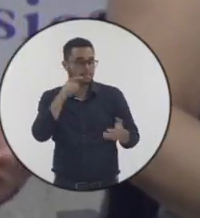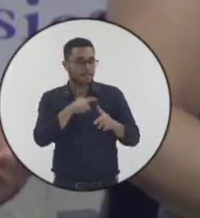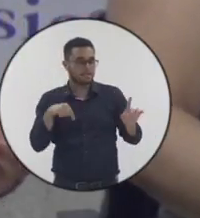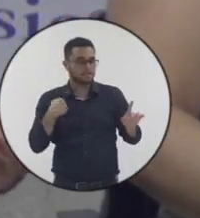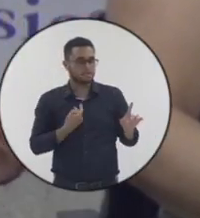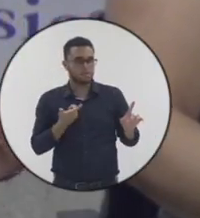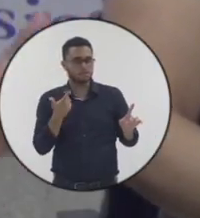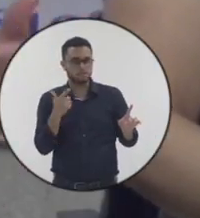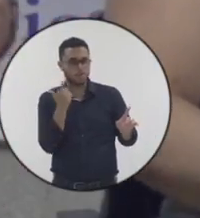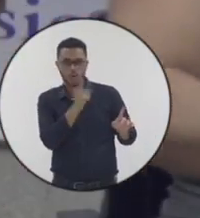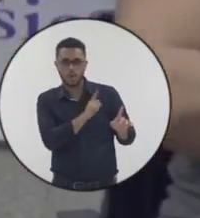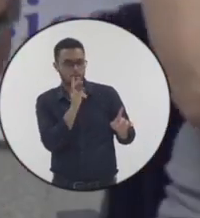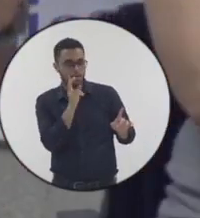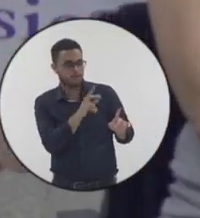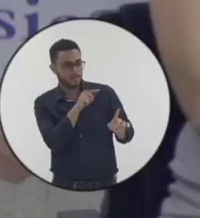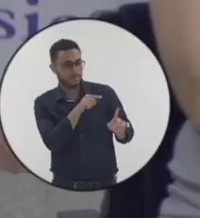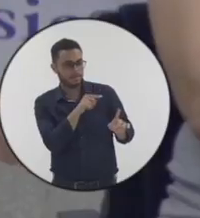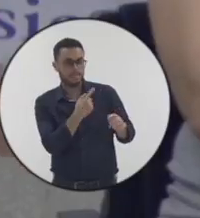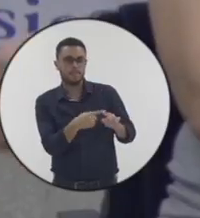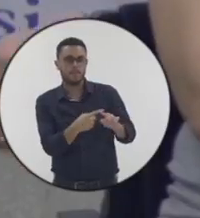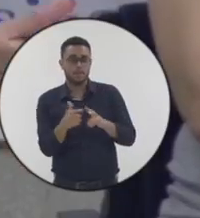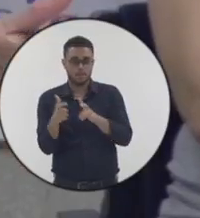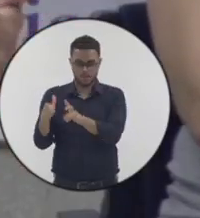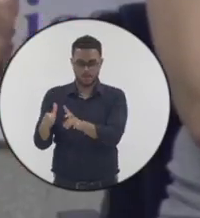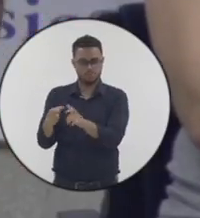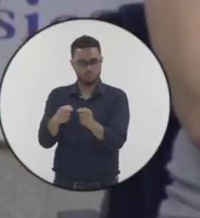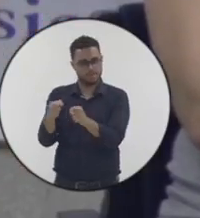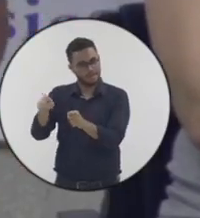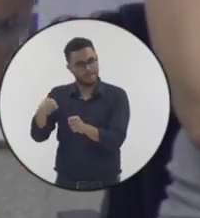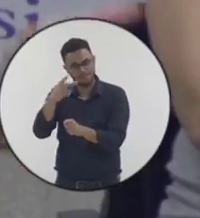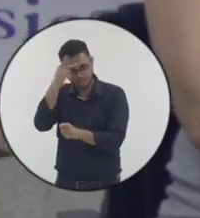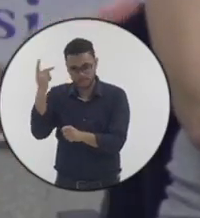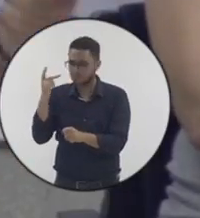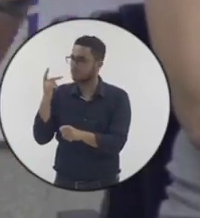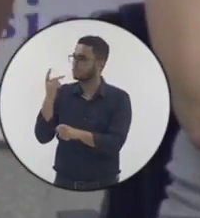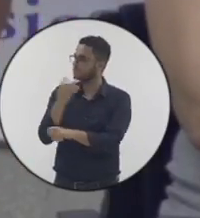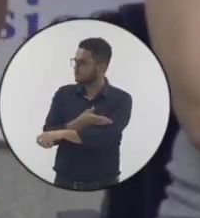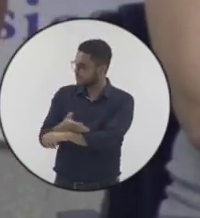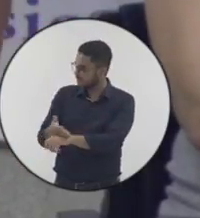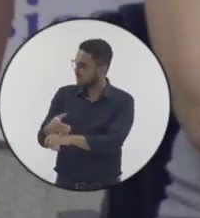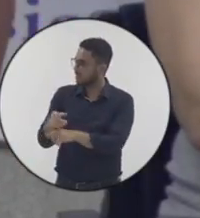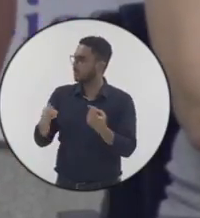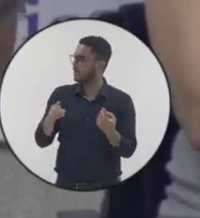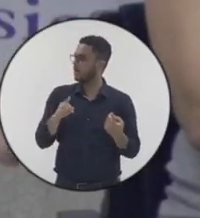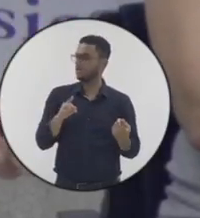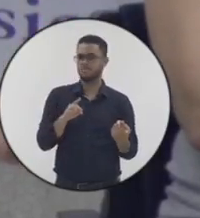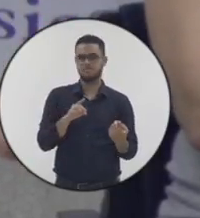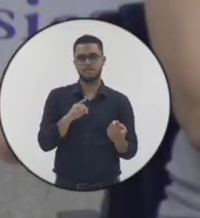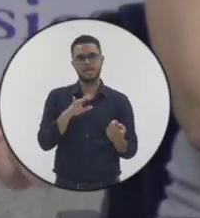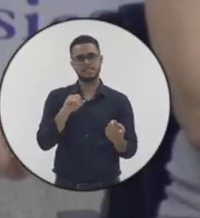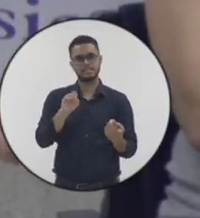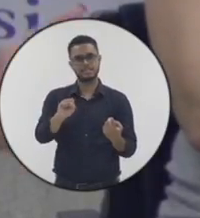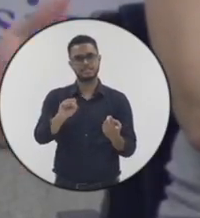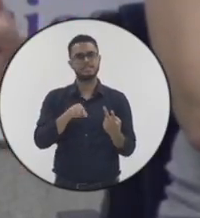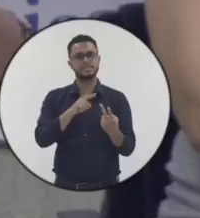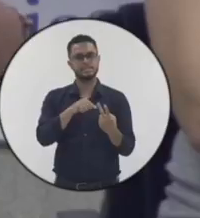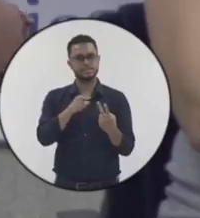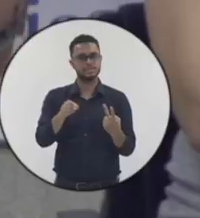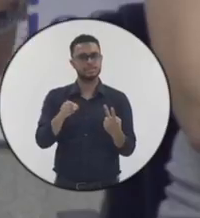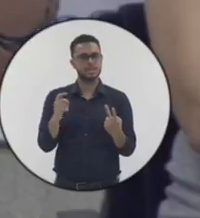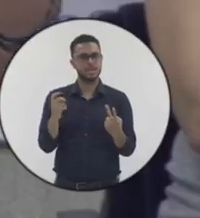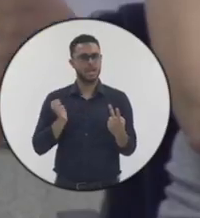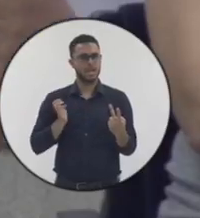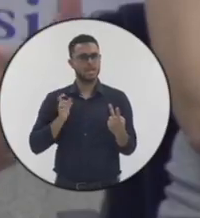nessa população. Os espaços de poder são espaços de pessoas brancas, cis, né, de classe média alta.